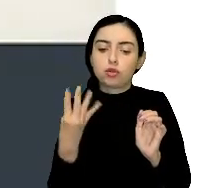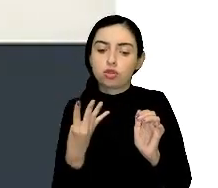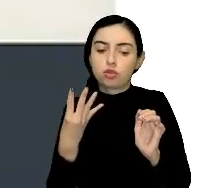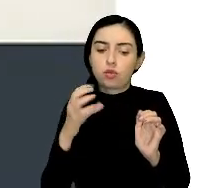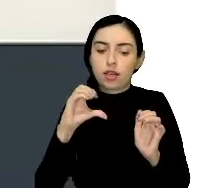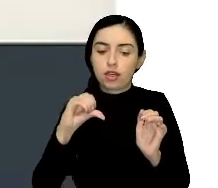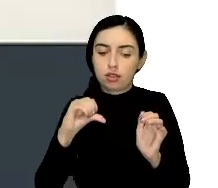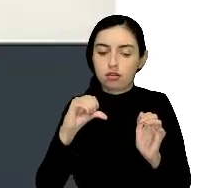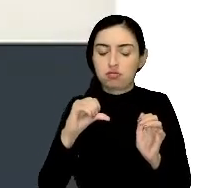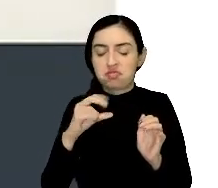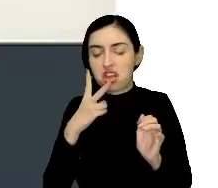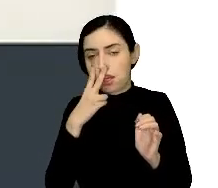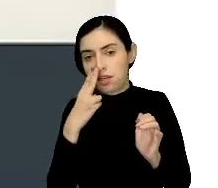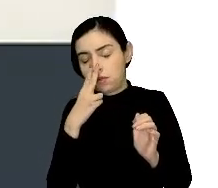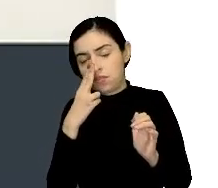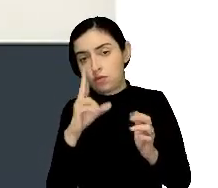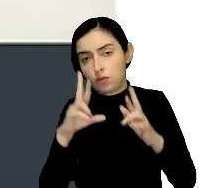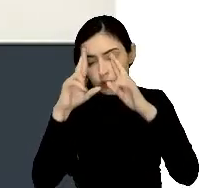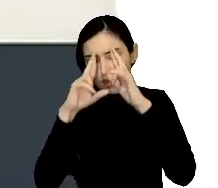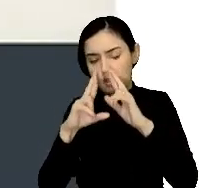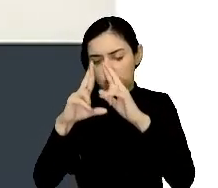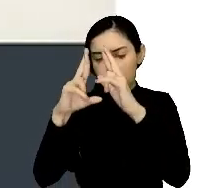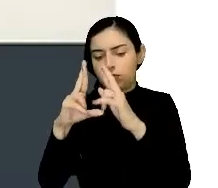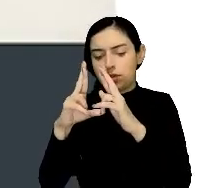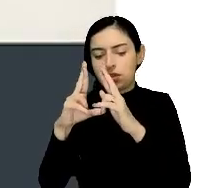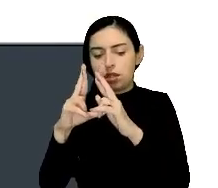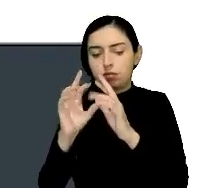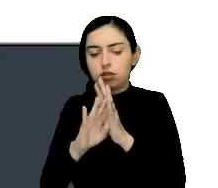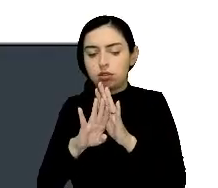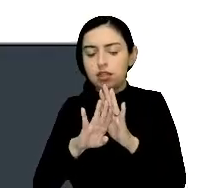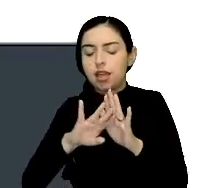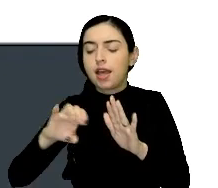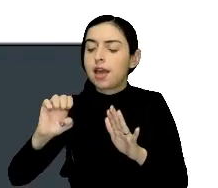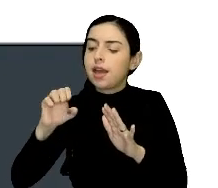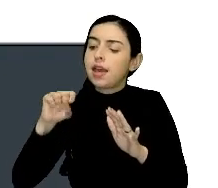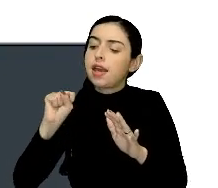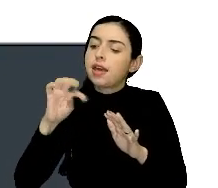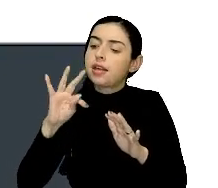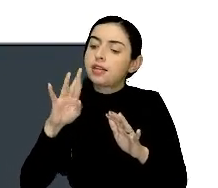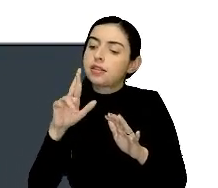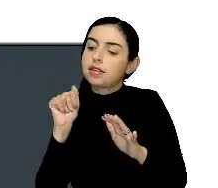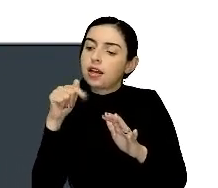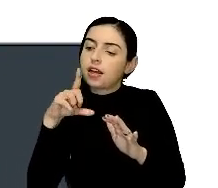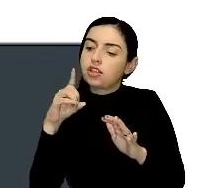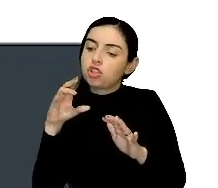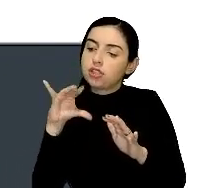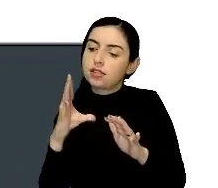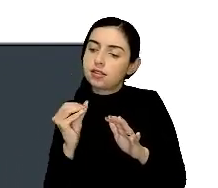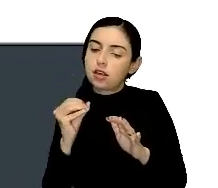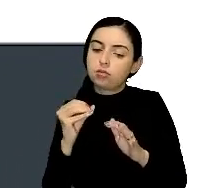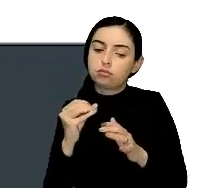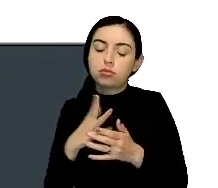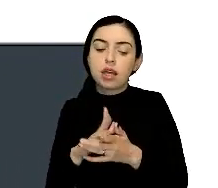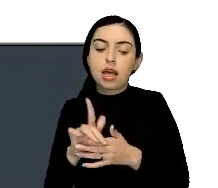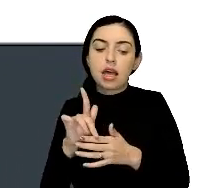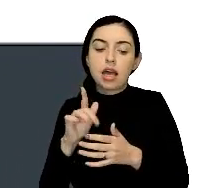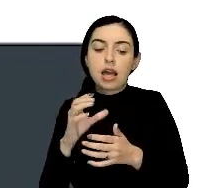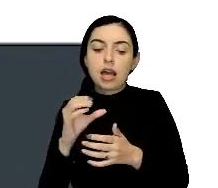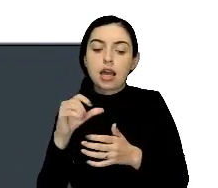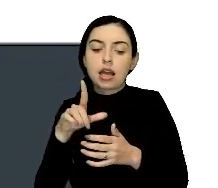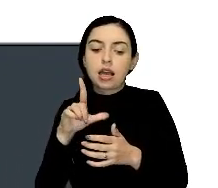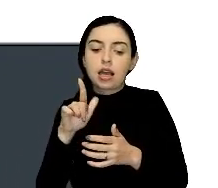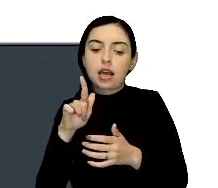daqui talvez tenha sido a responsável pela extradição da Cláudia Roerich. A gente